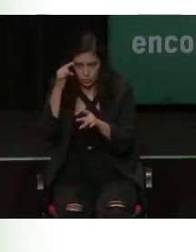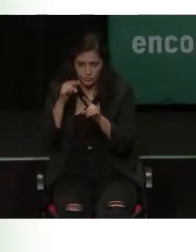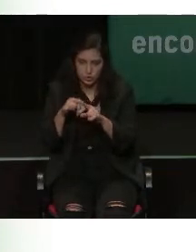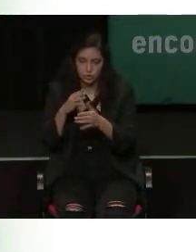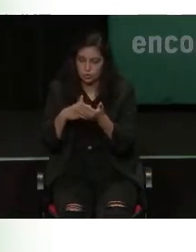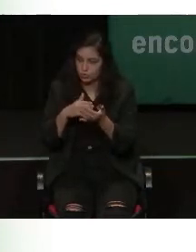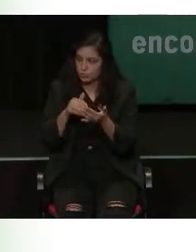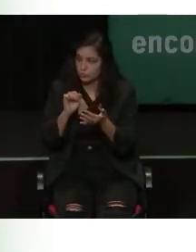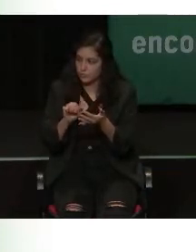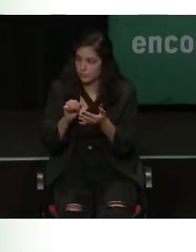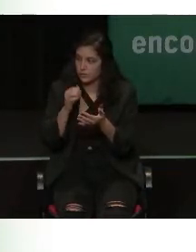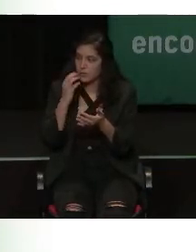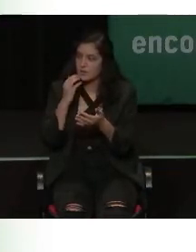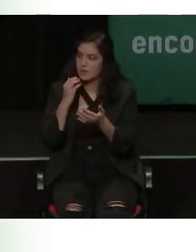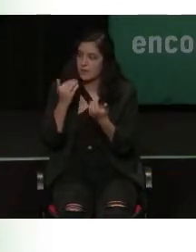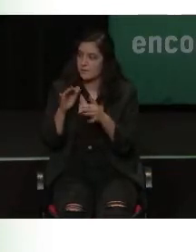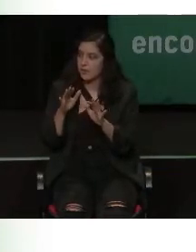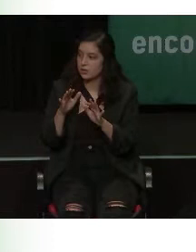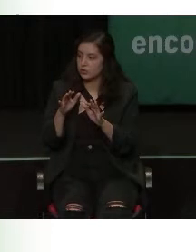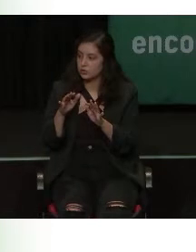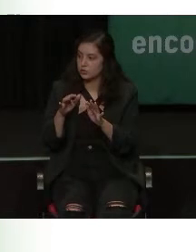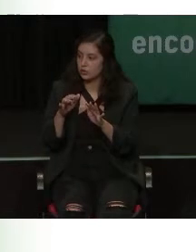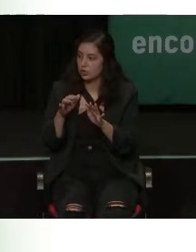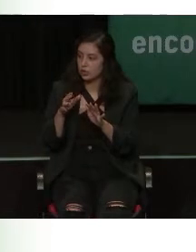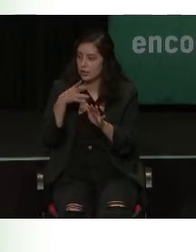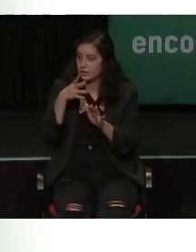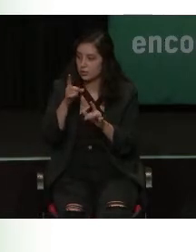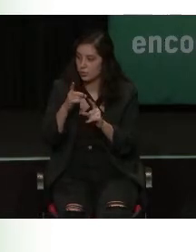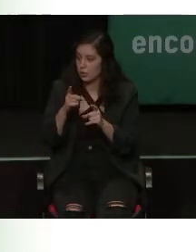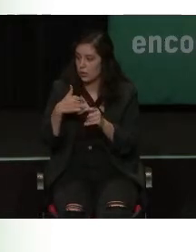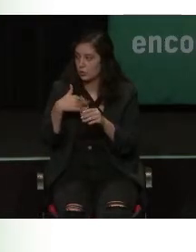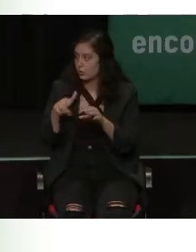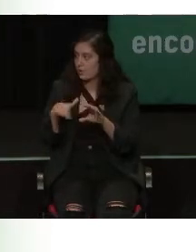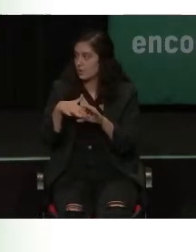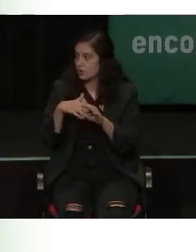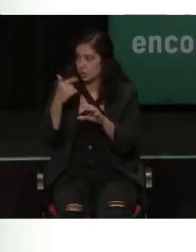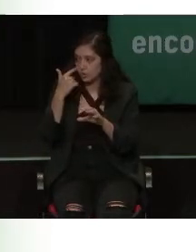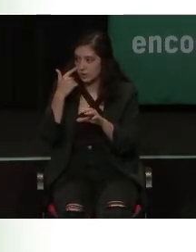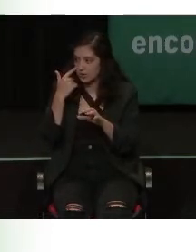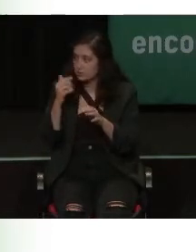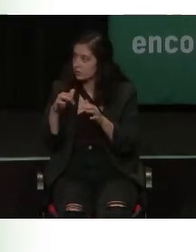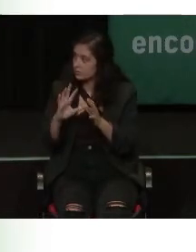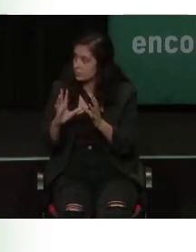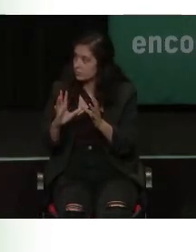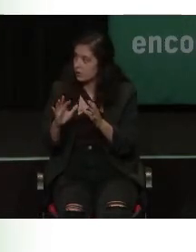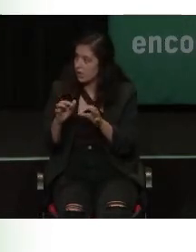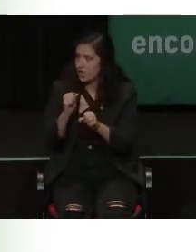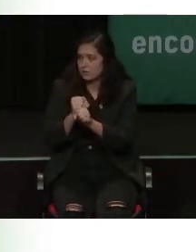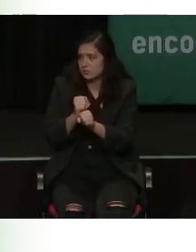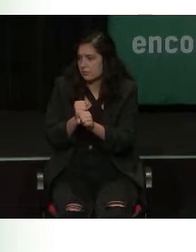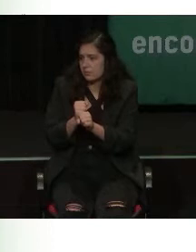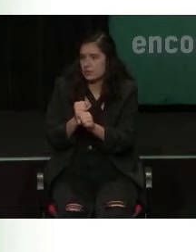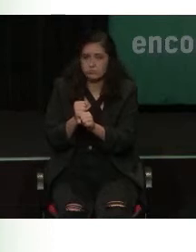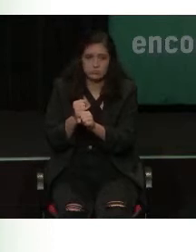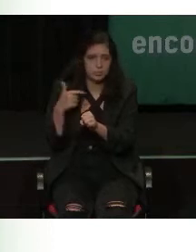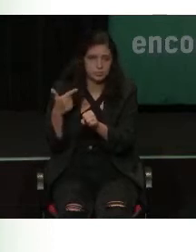estudo, mas o que lhe foi dito vai estar a participar de uma experiência que envolve fazer tarefas do dia-a-dia.